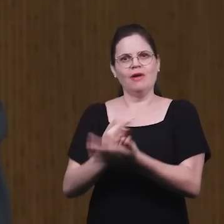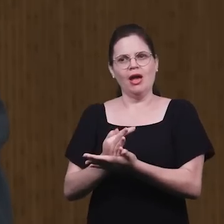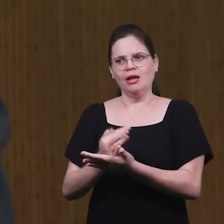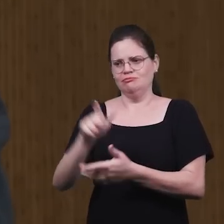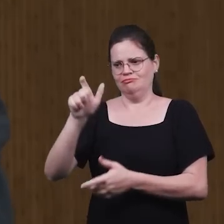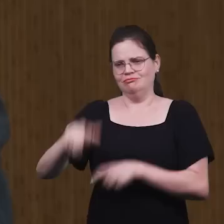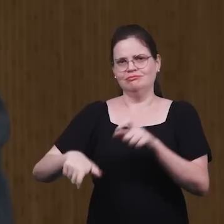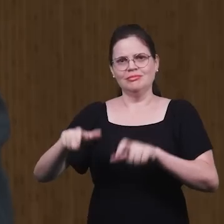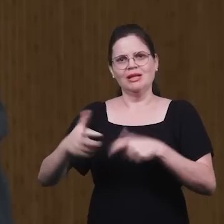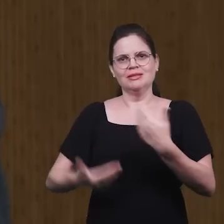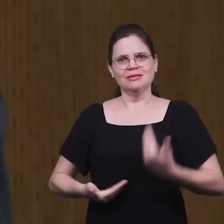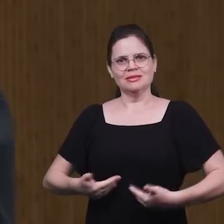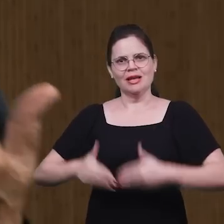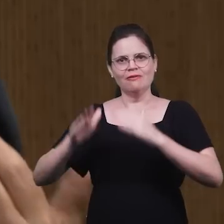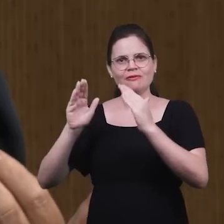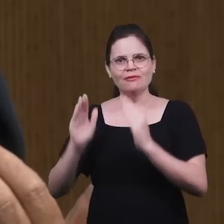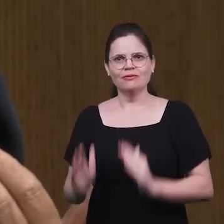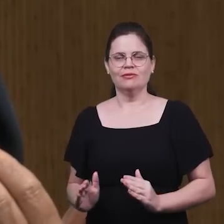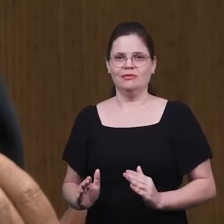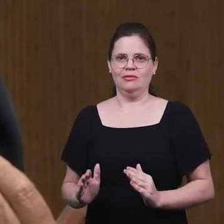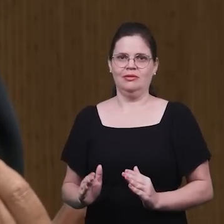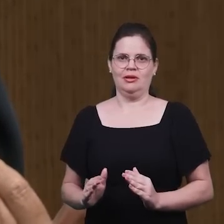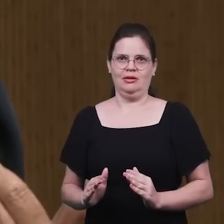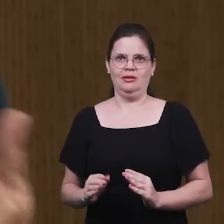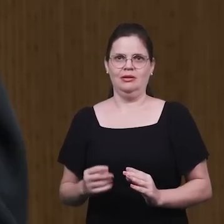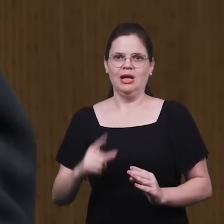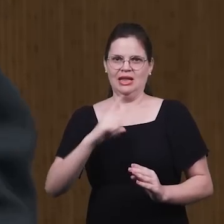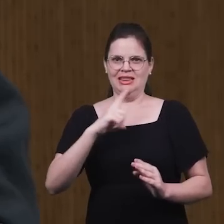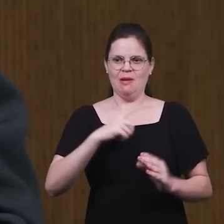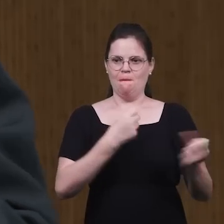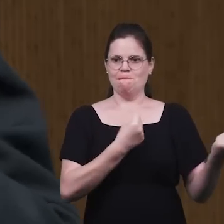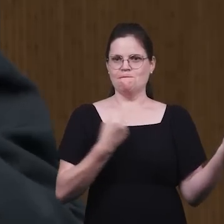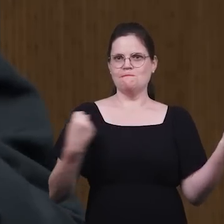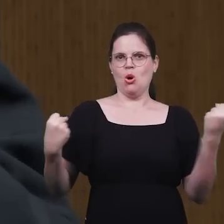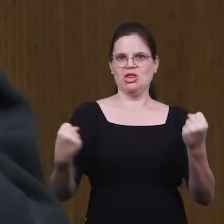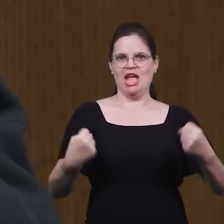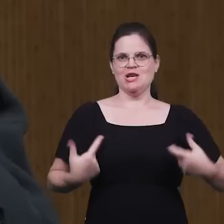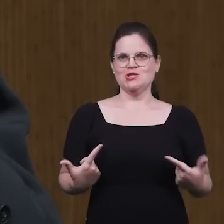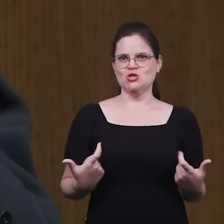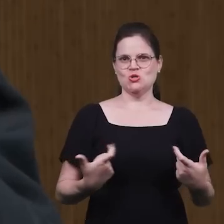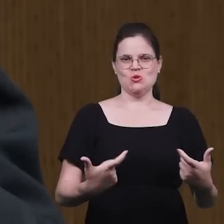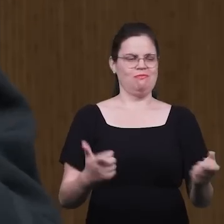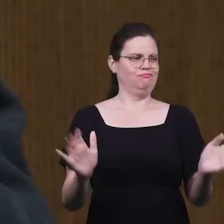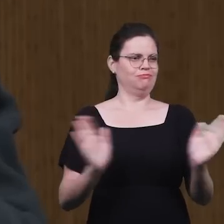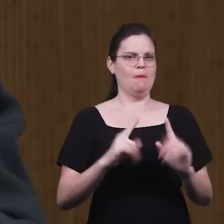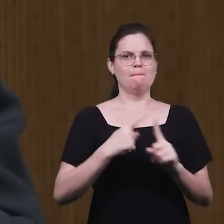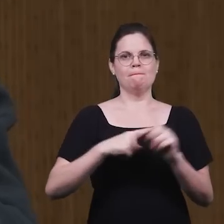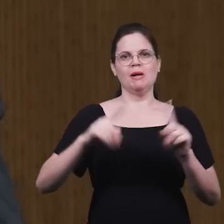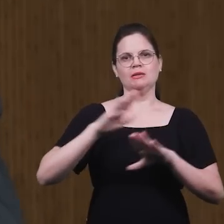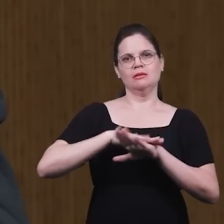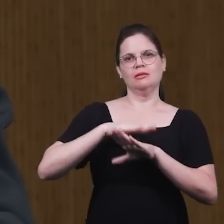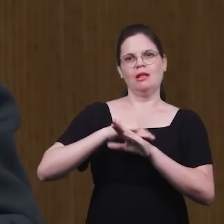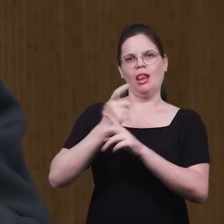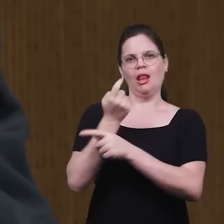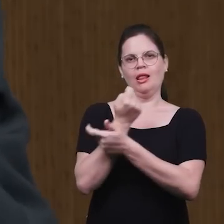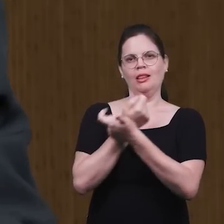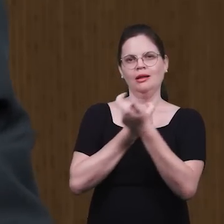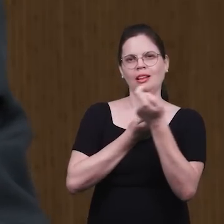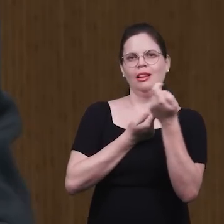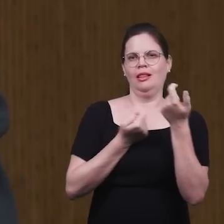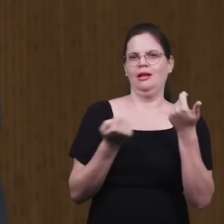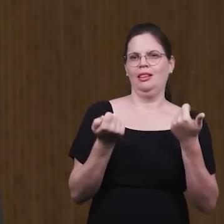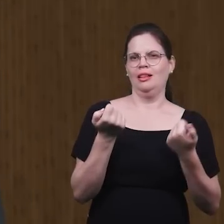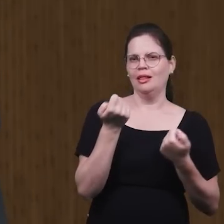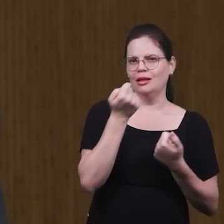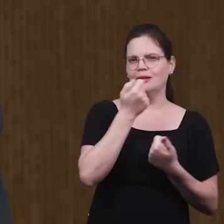fiéis, naturalmente, não mais daquela forma como foi investido, com poderes assim físicos, de guerras, de batalhas, de